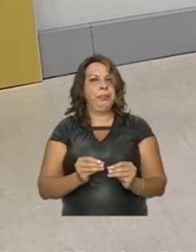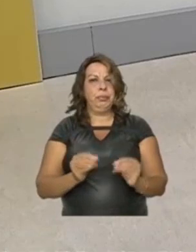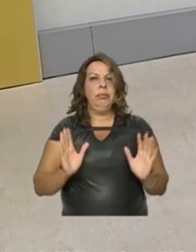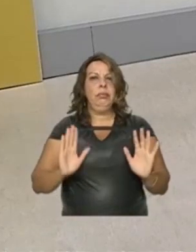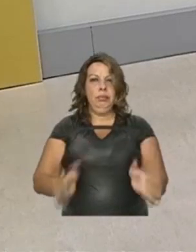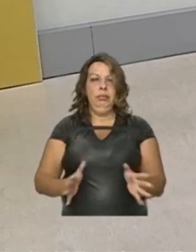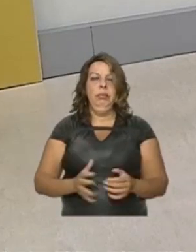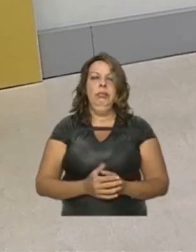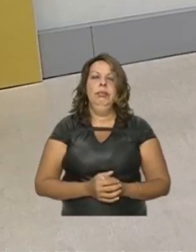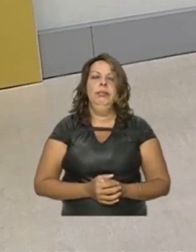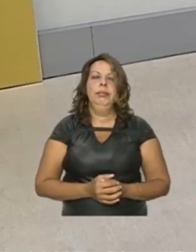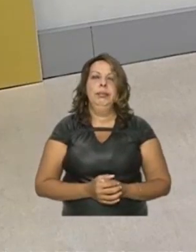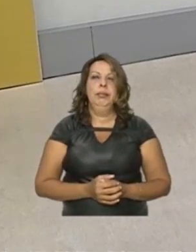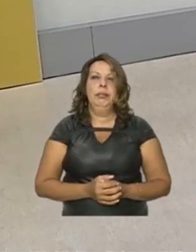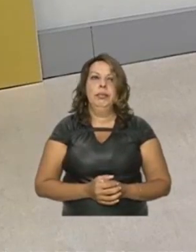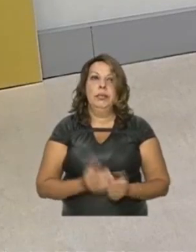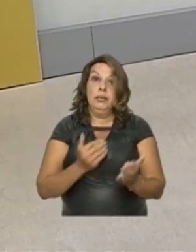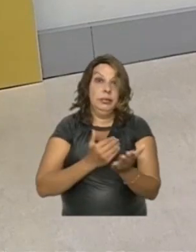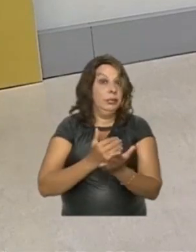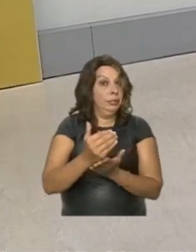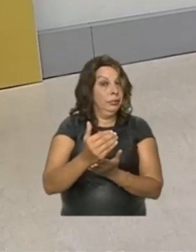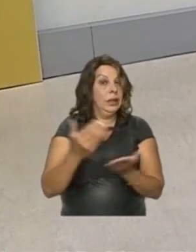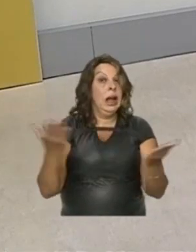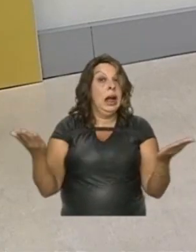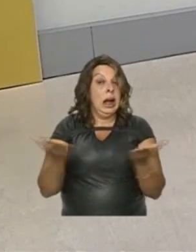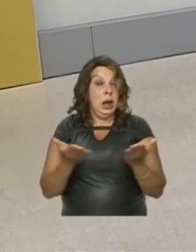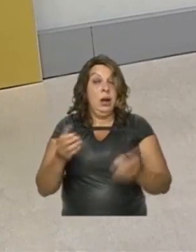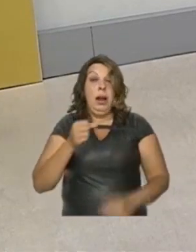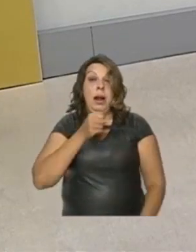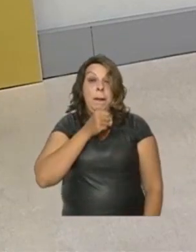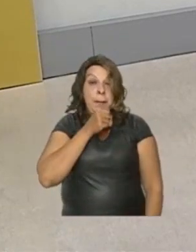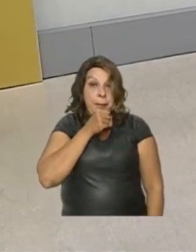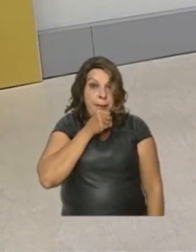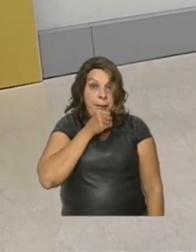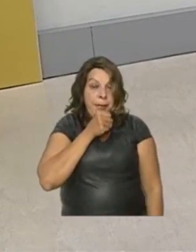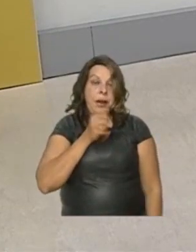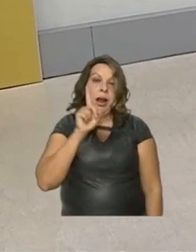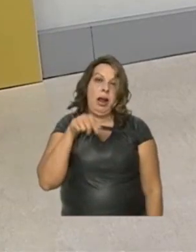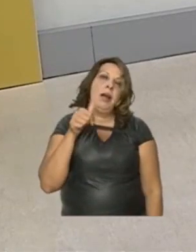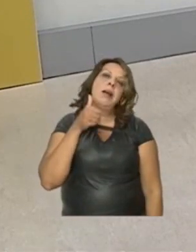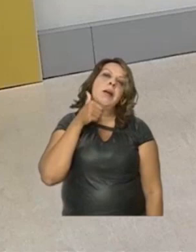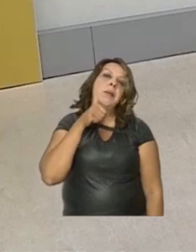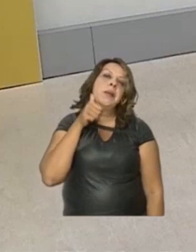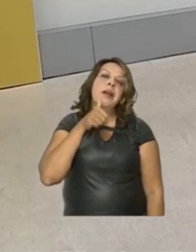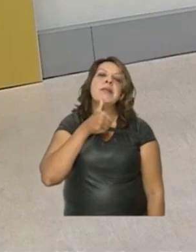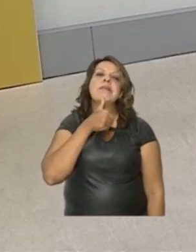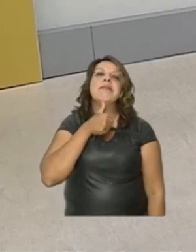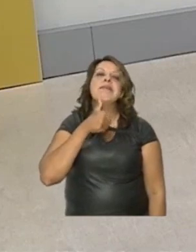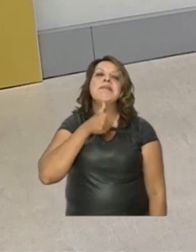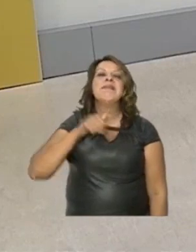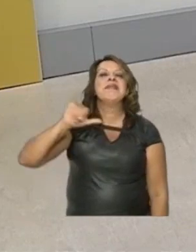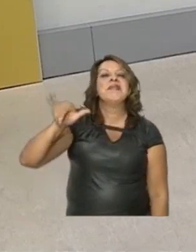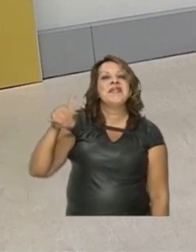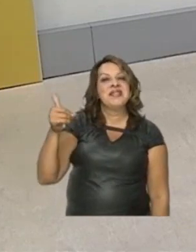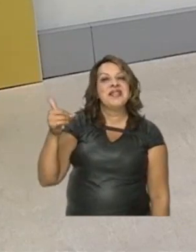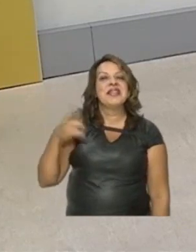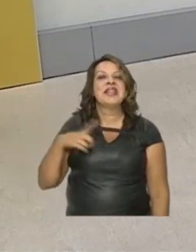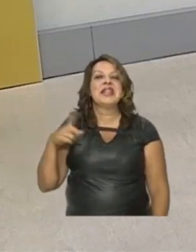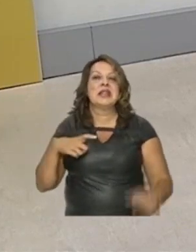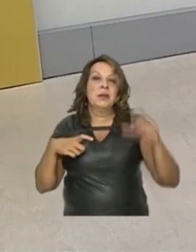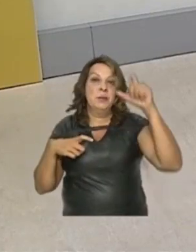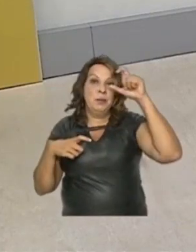aqui. Meninas, vamos começar. Energia positiva, hein, Verciane? Vamos que